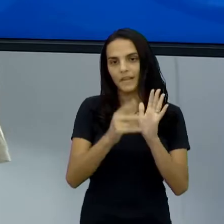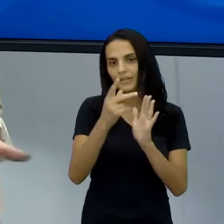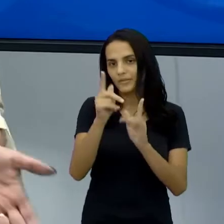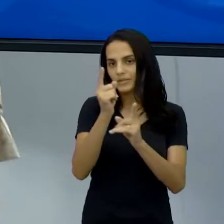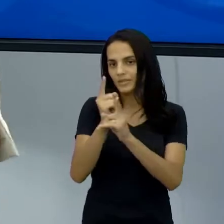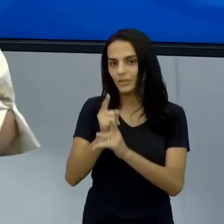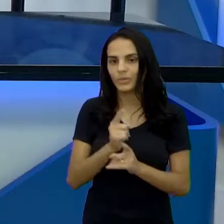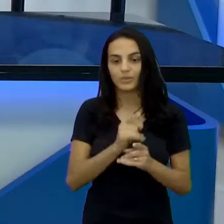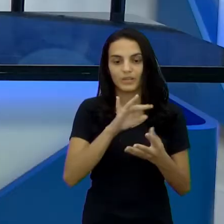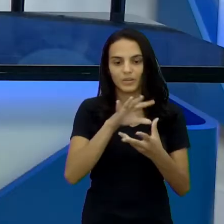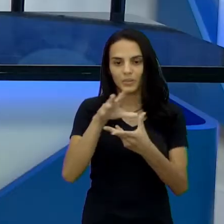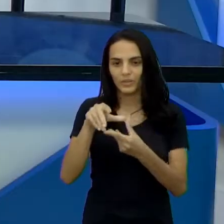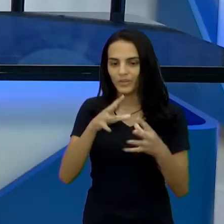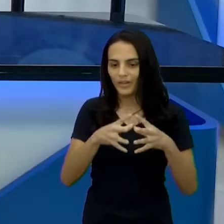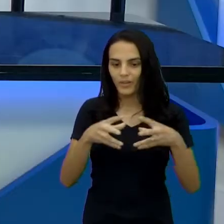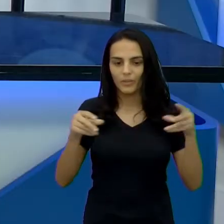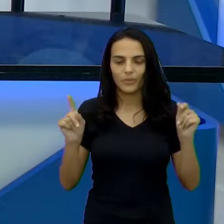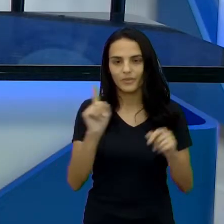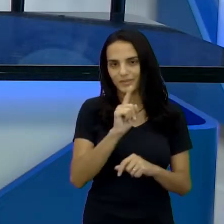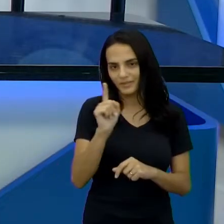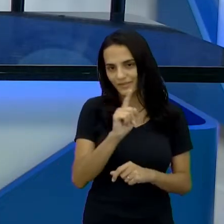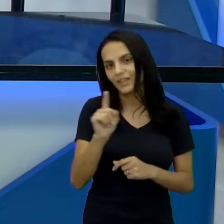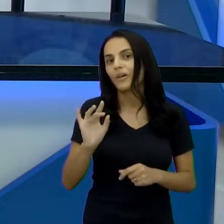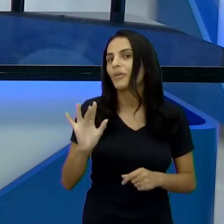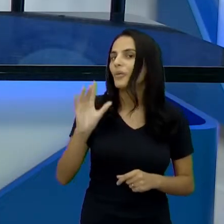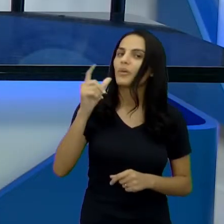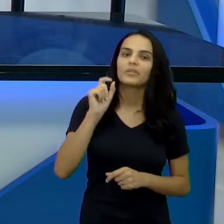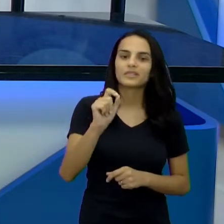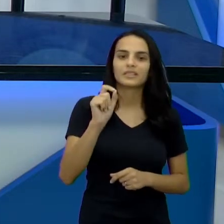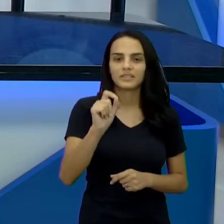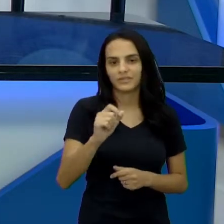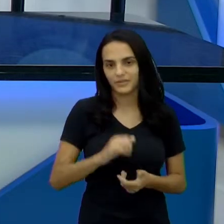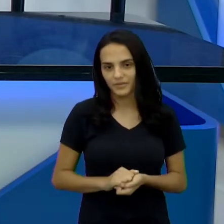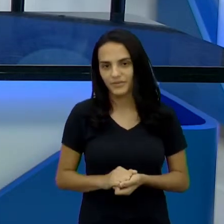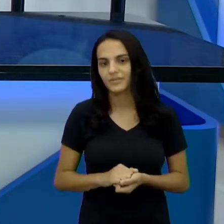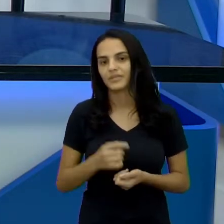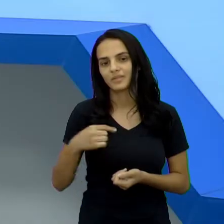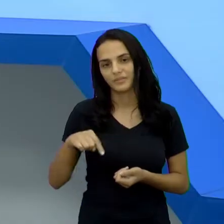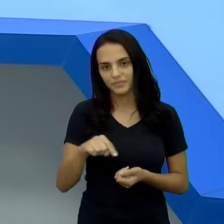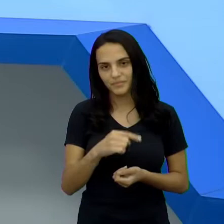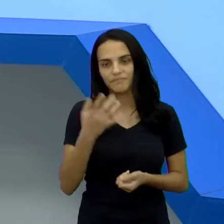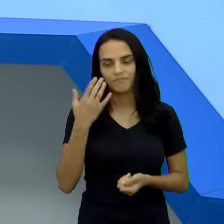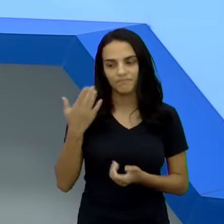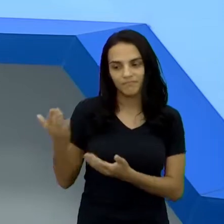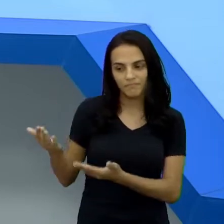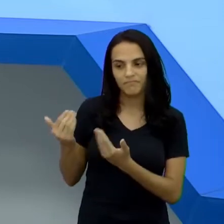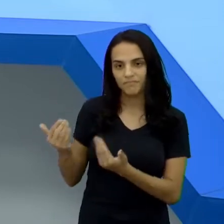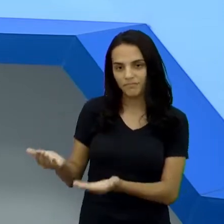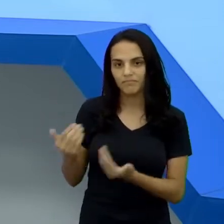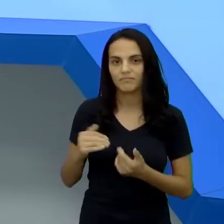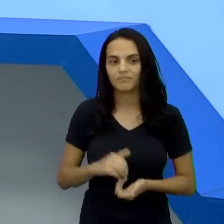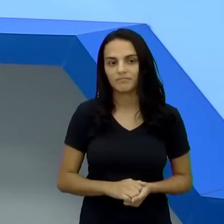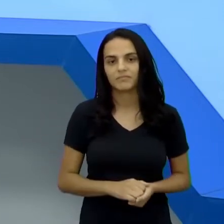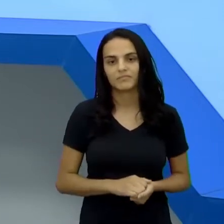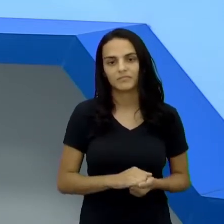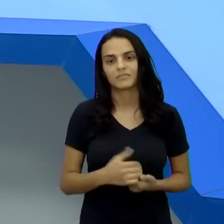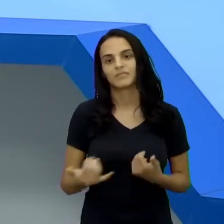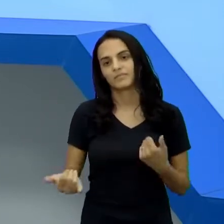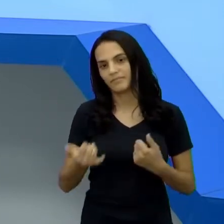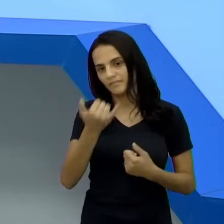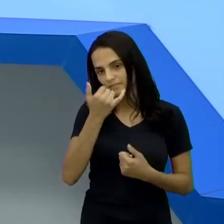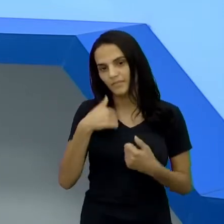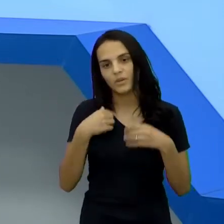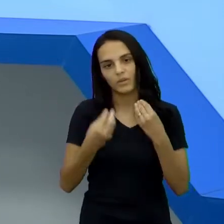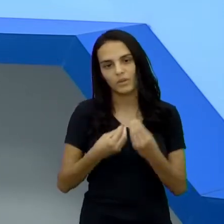o mundo não acabou, e aí? O que acontece? Eu lembro que no bug do milênio eu era muito criança. Eu ia falar, cara, eu nem cheguei na adolescência e o mundo vai acabar, que droga. Eu nem posso